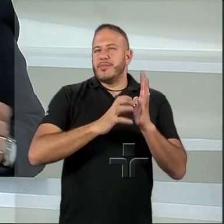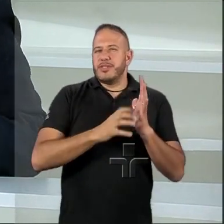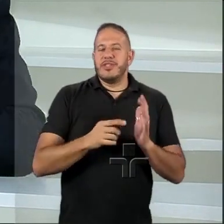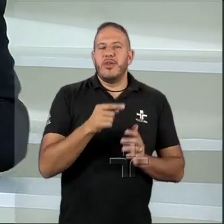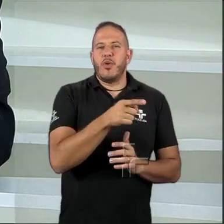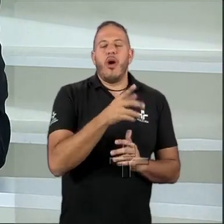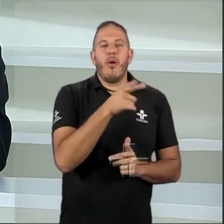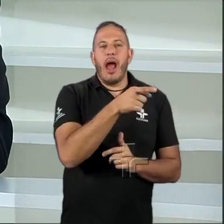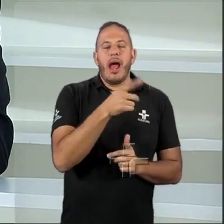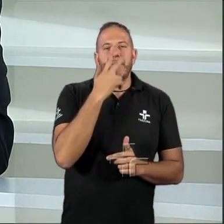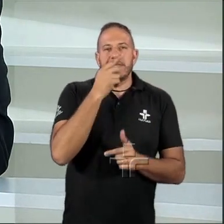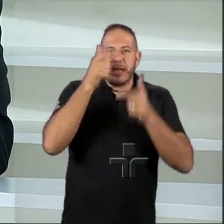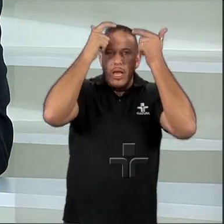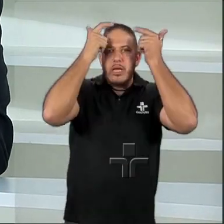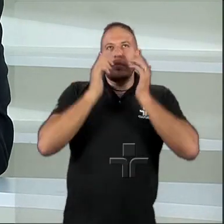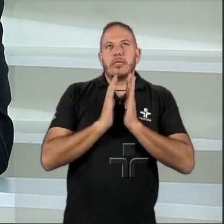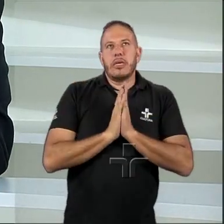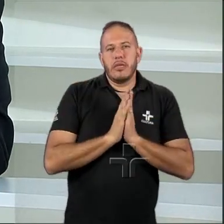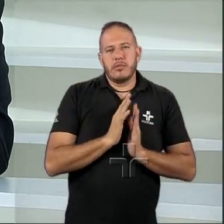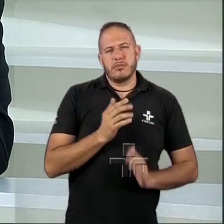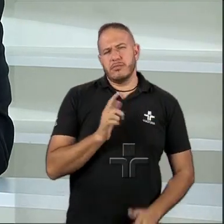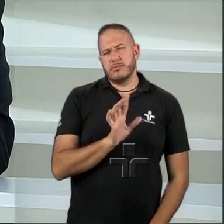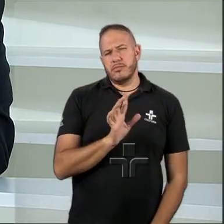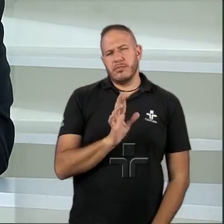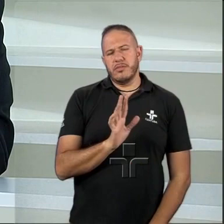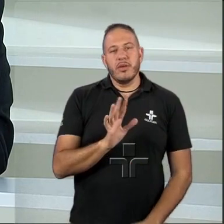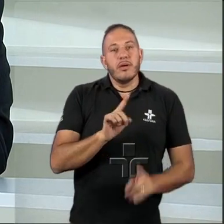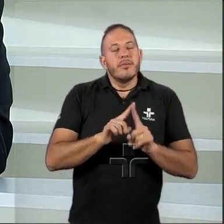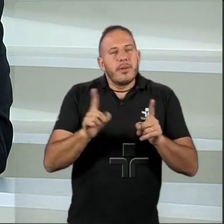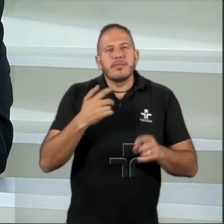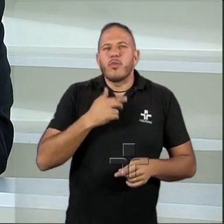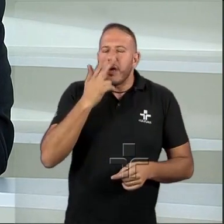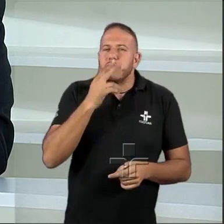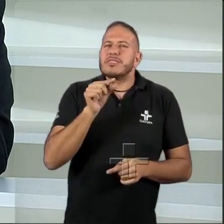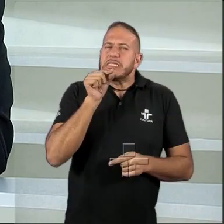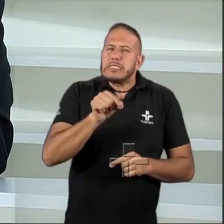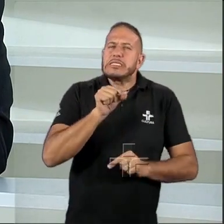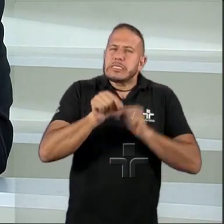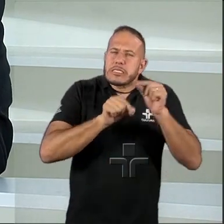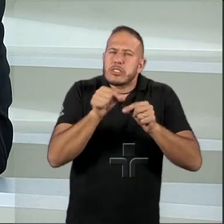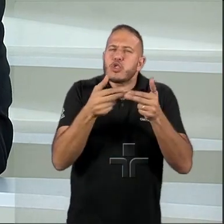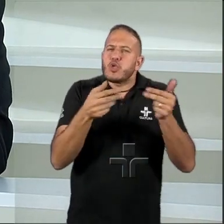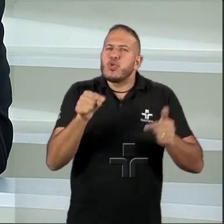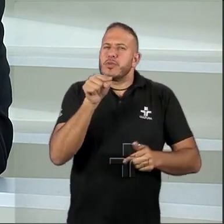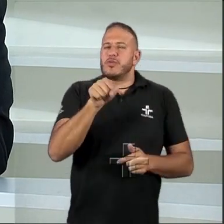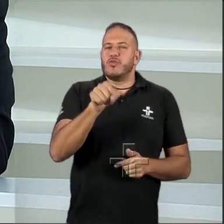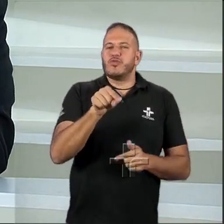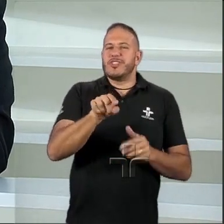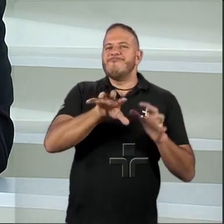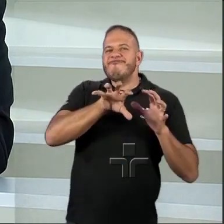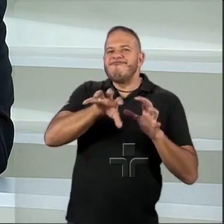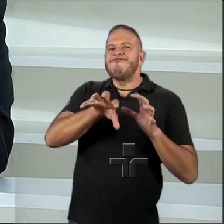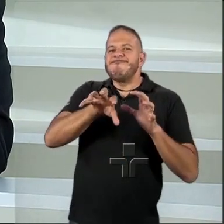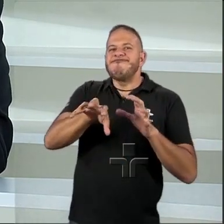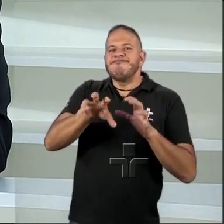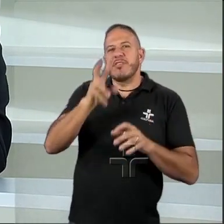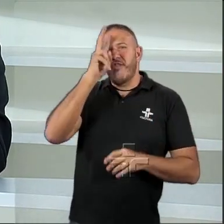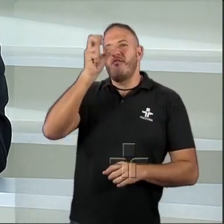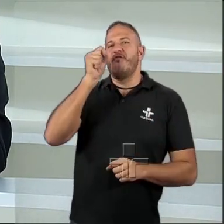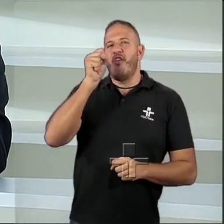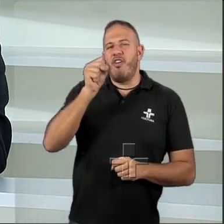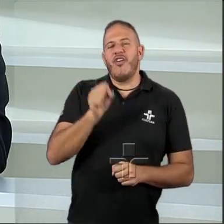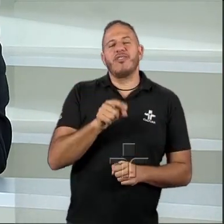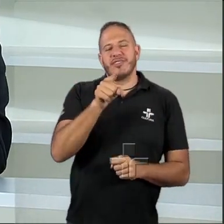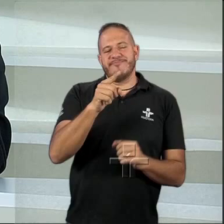um santo nesse processo todo, como exemplo. Então, eu acho que são esses fatores todos, né? E aí eu concordo plenamente,